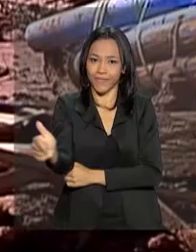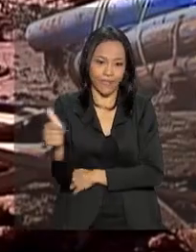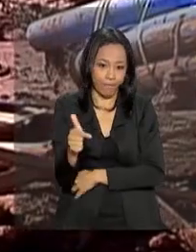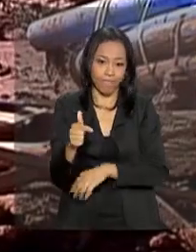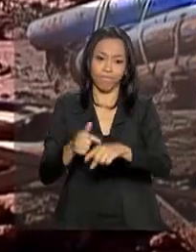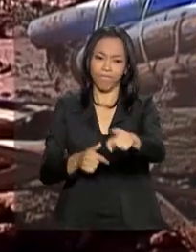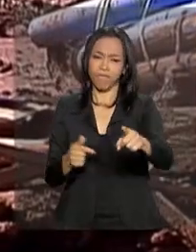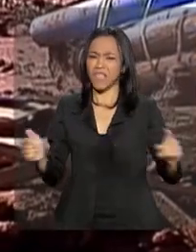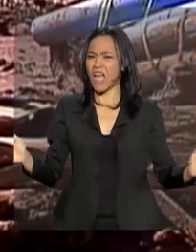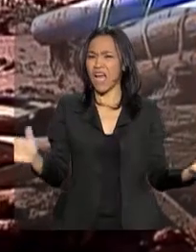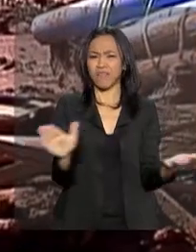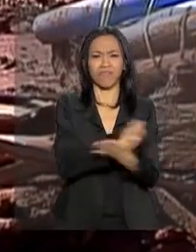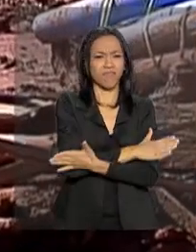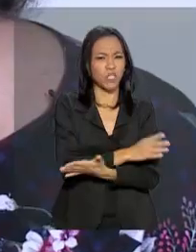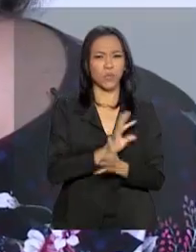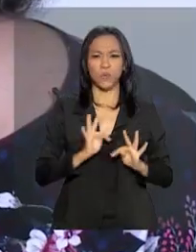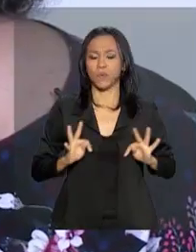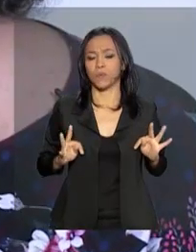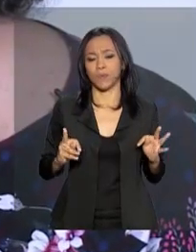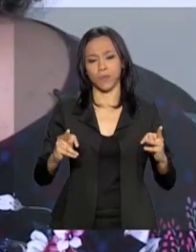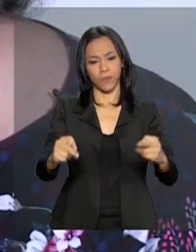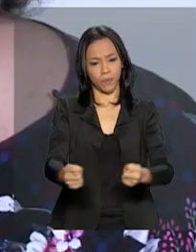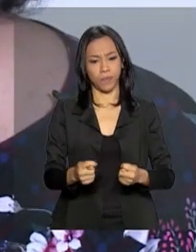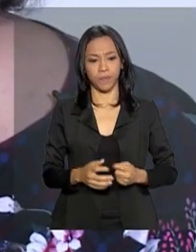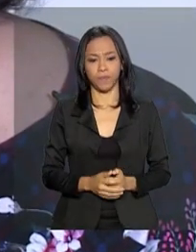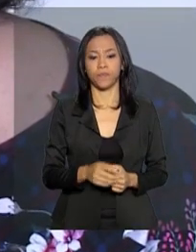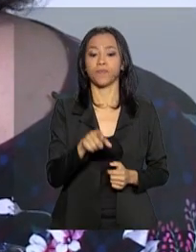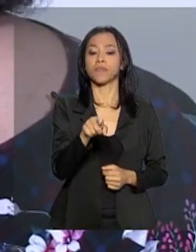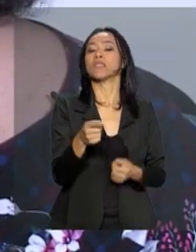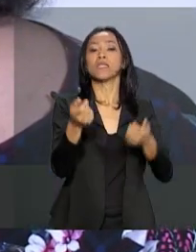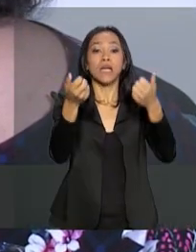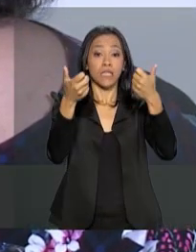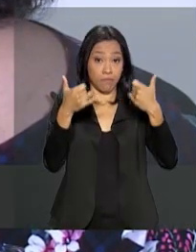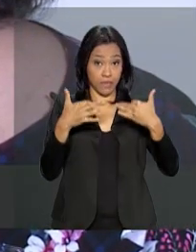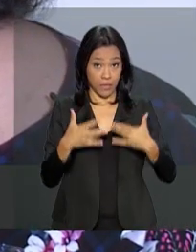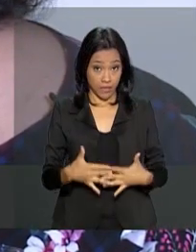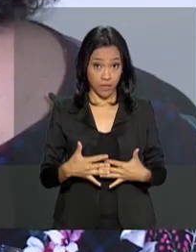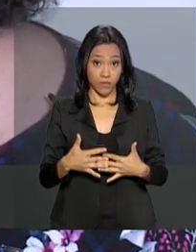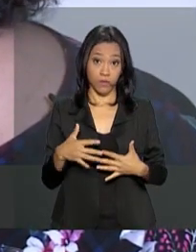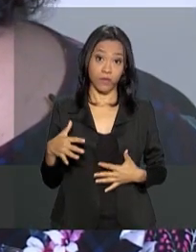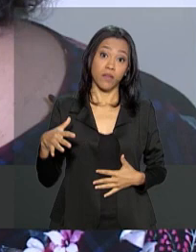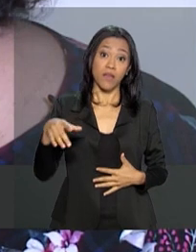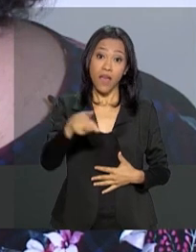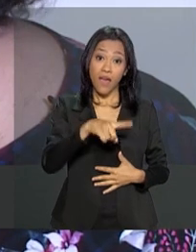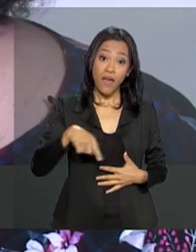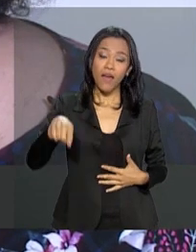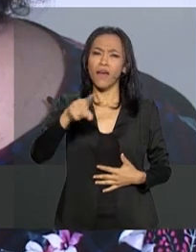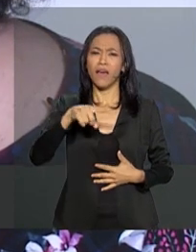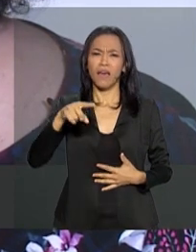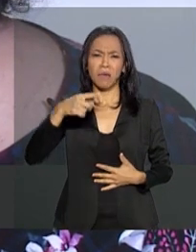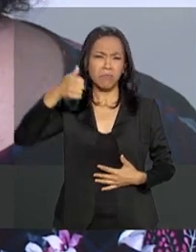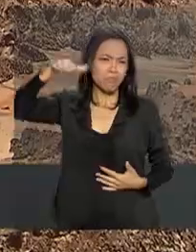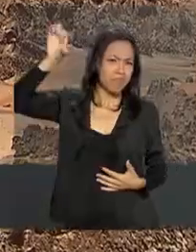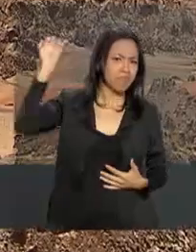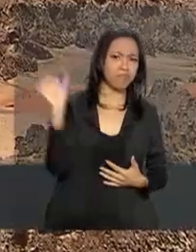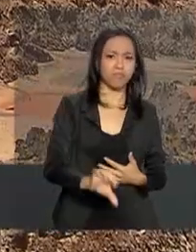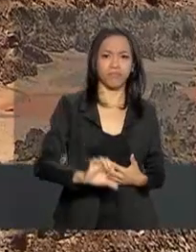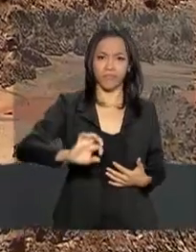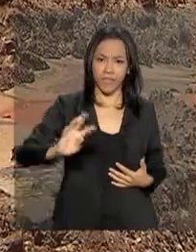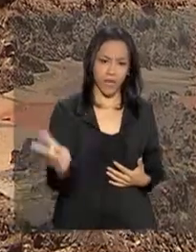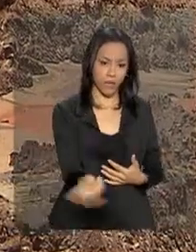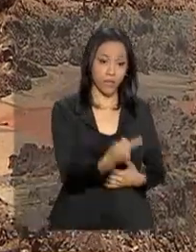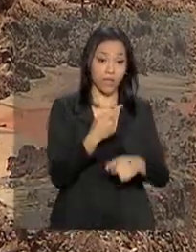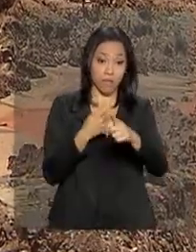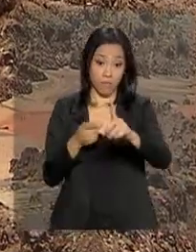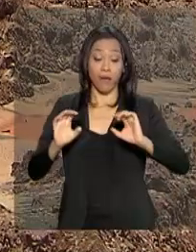no setor da mineração. Se tem apontado como o maior desse tipo de desastre. Para reparar